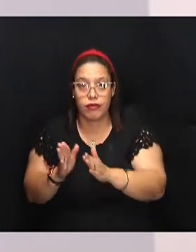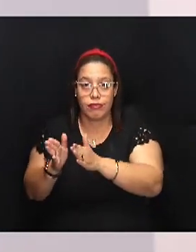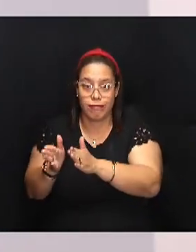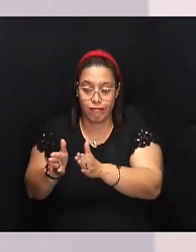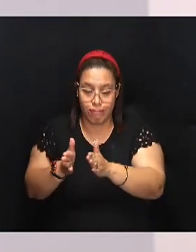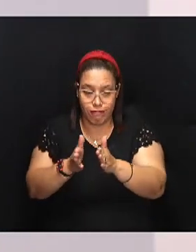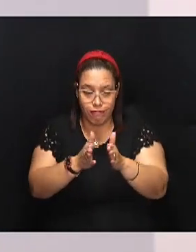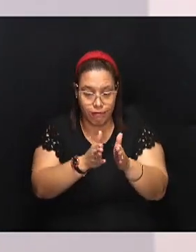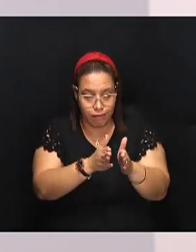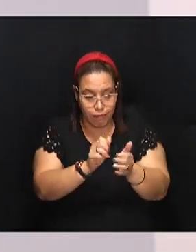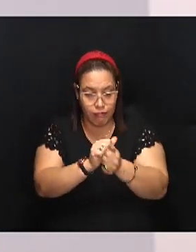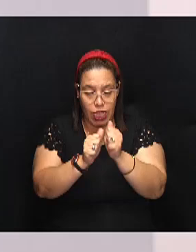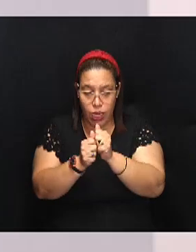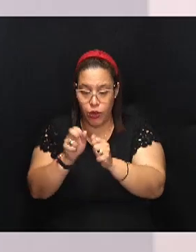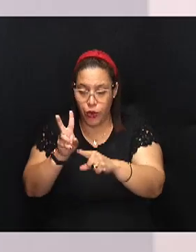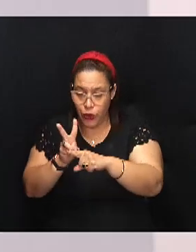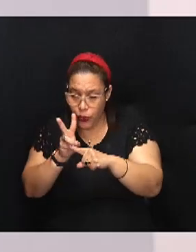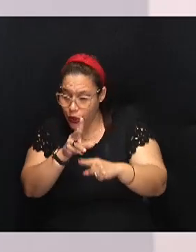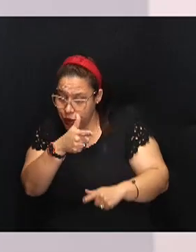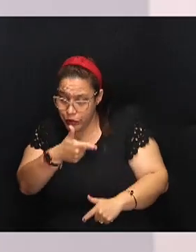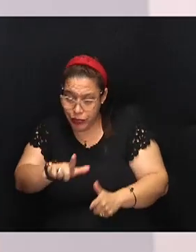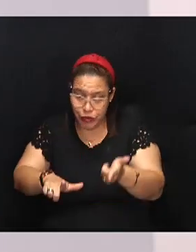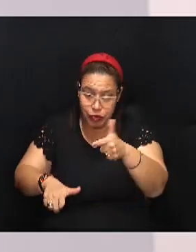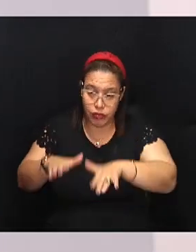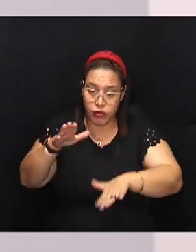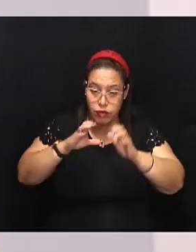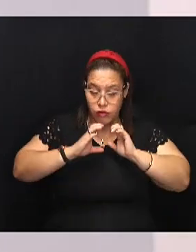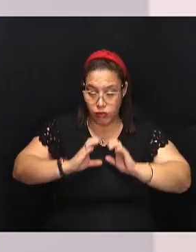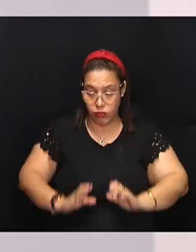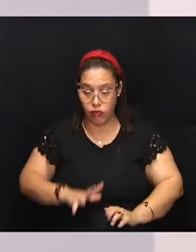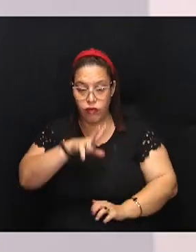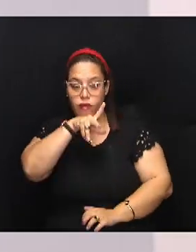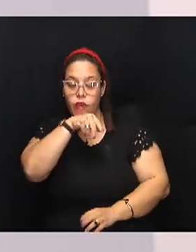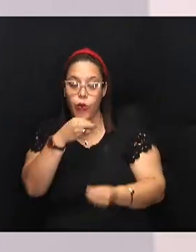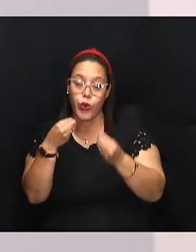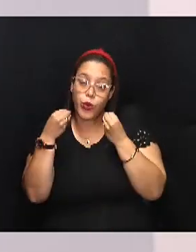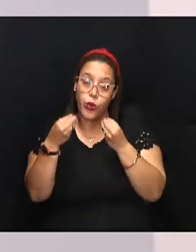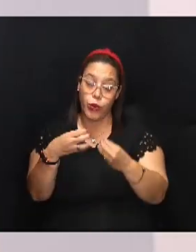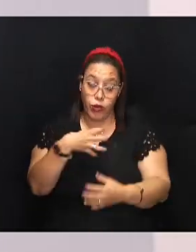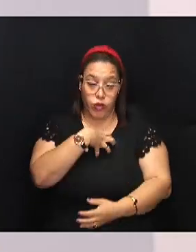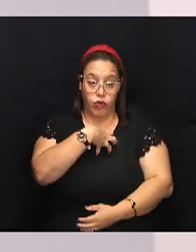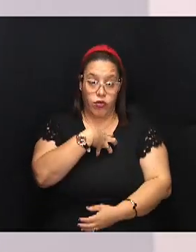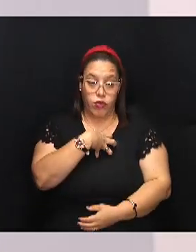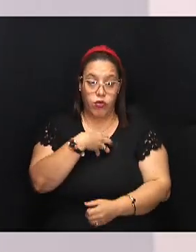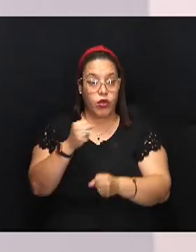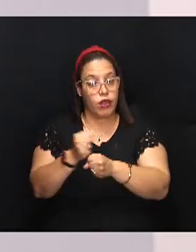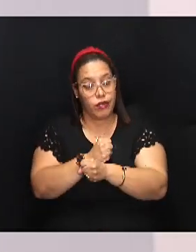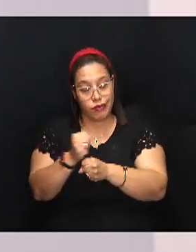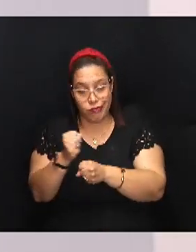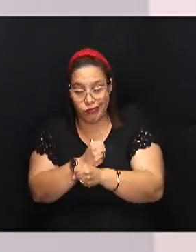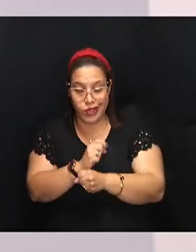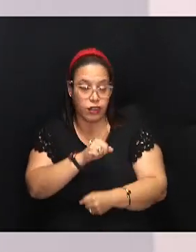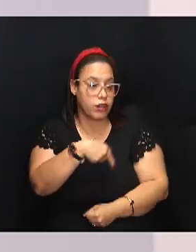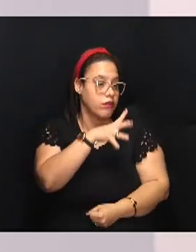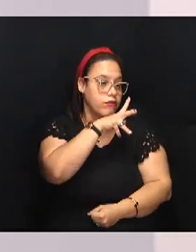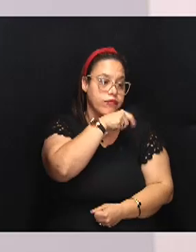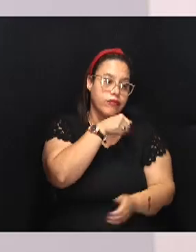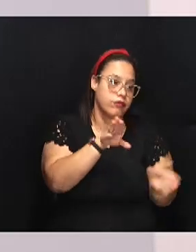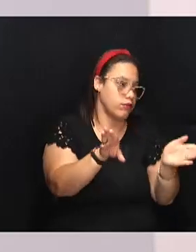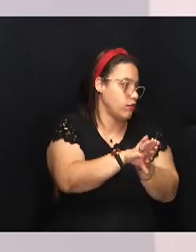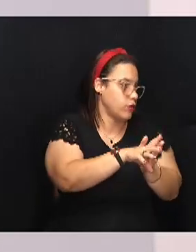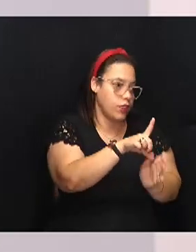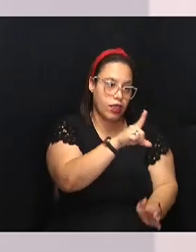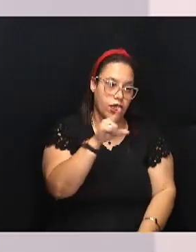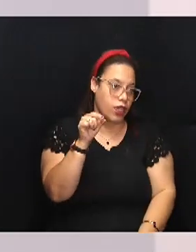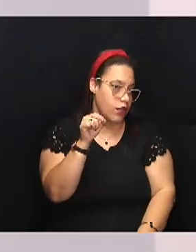de reabilitação. Aí isso depende do comportamento do animal, como que ele vai reagir. Pode levar anos. E tem aqueles animais que não chegam nem a